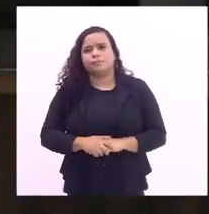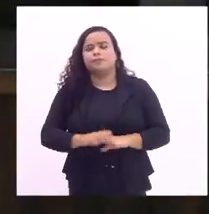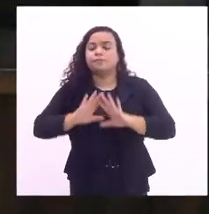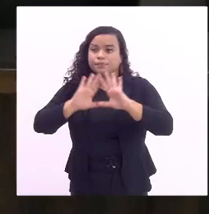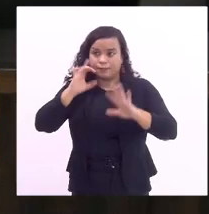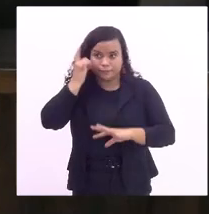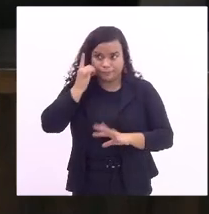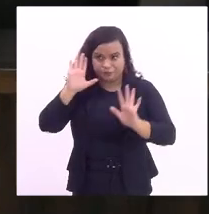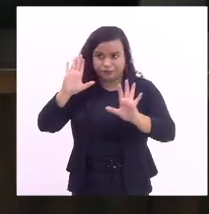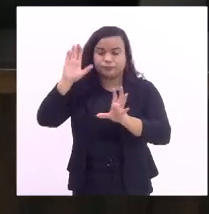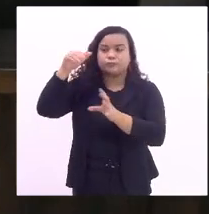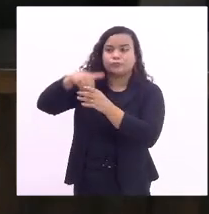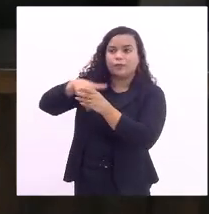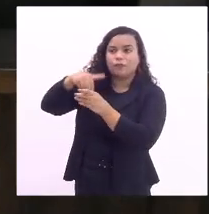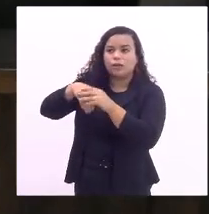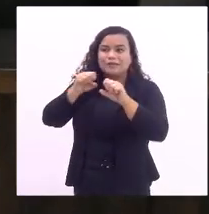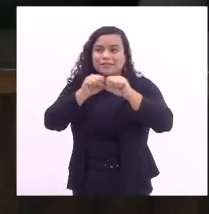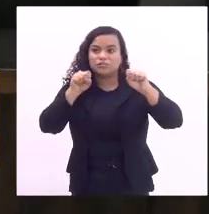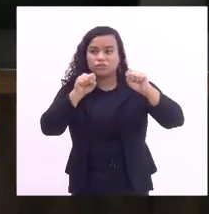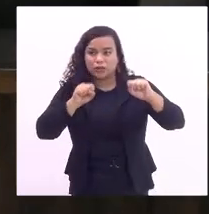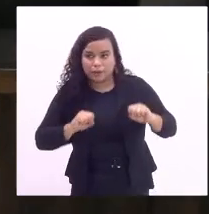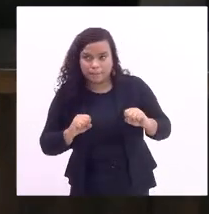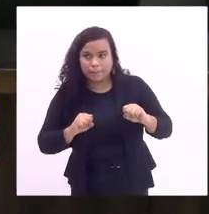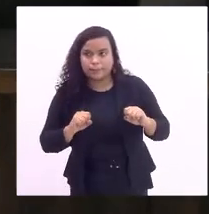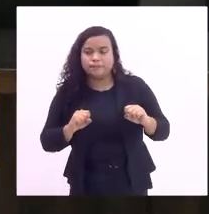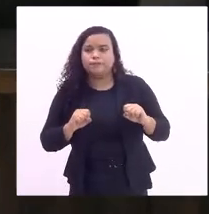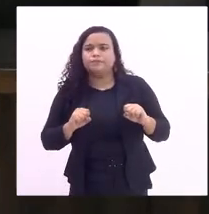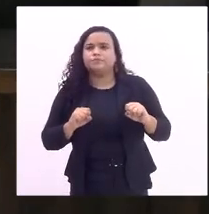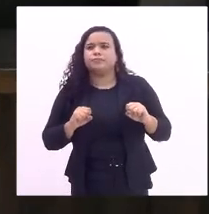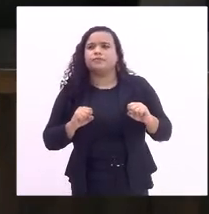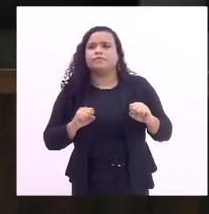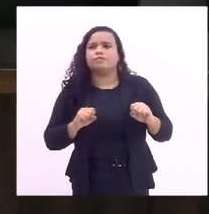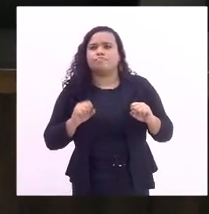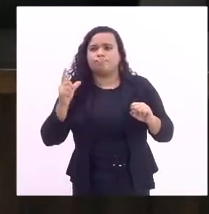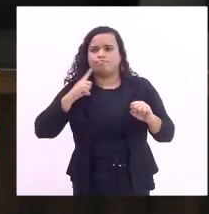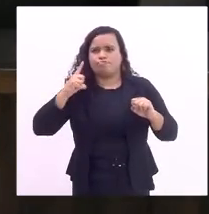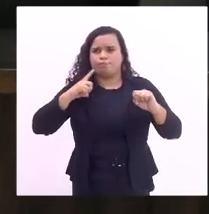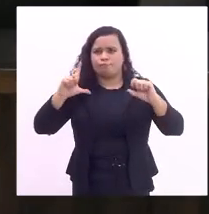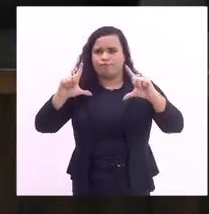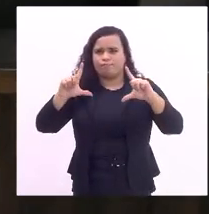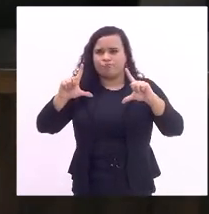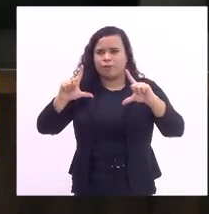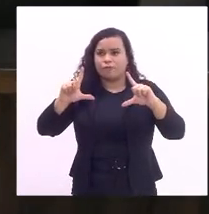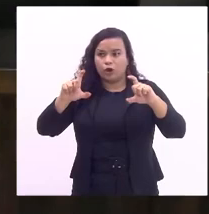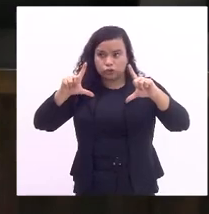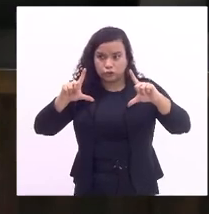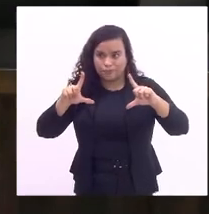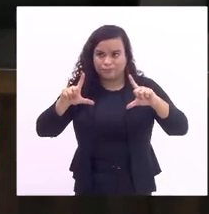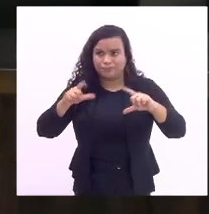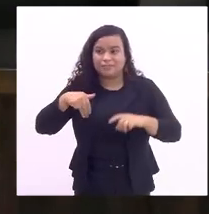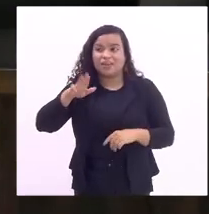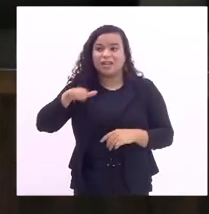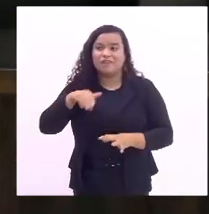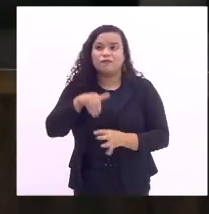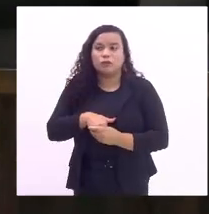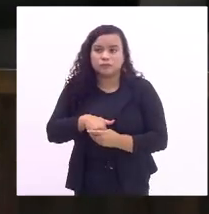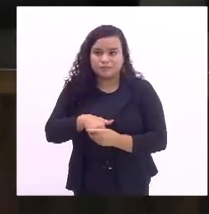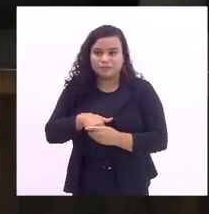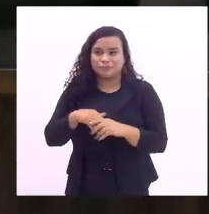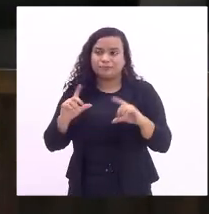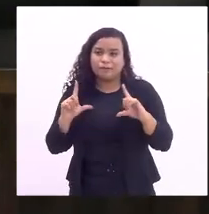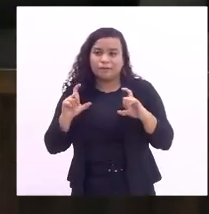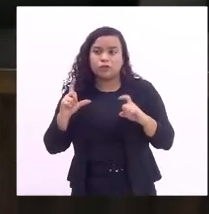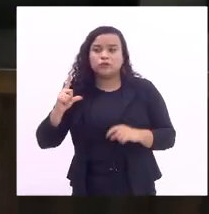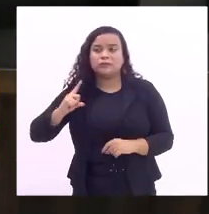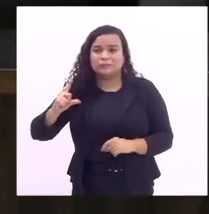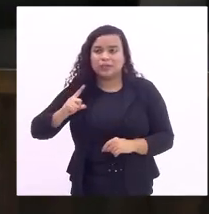no sistema, ela se dá com a fotografia de quem está votando. É muito